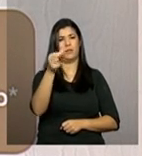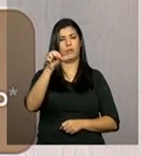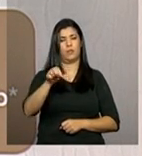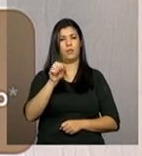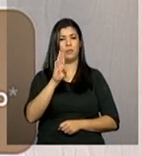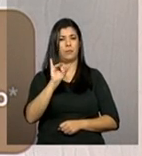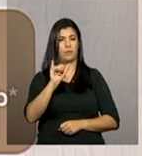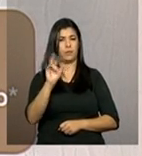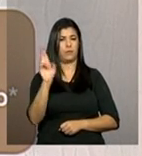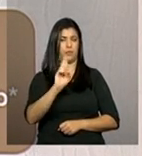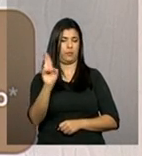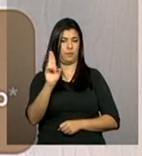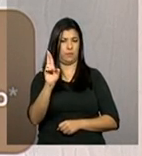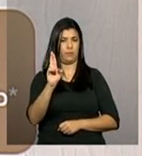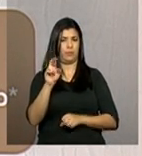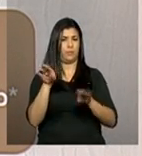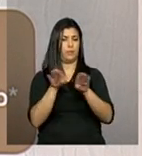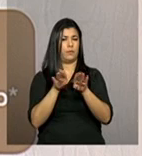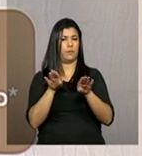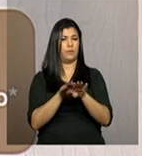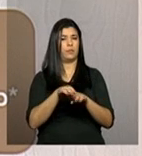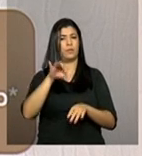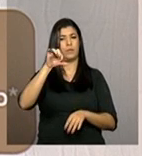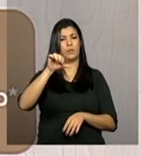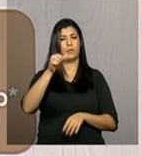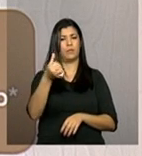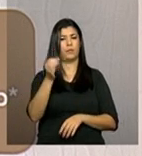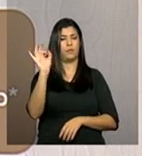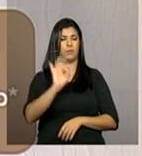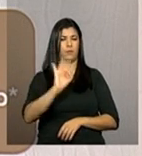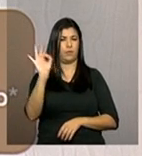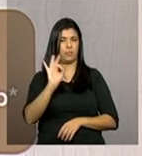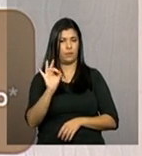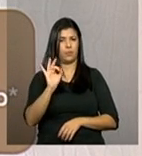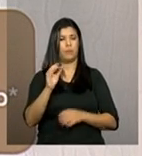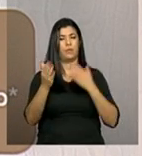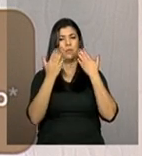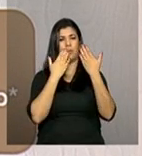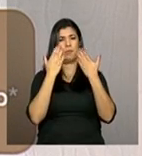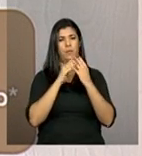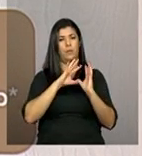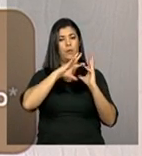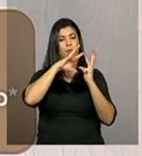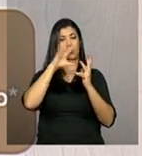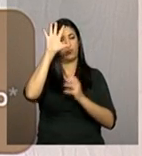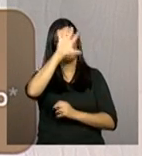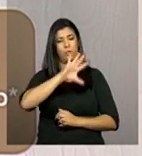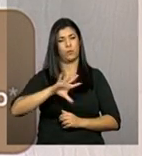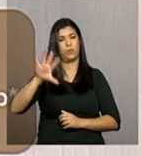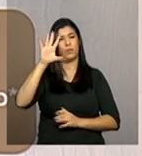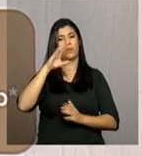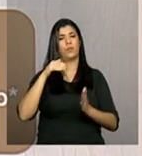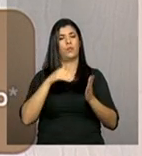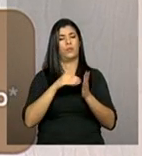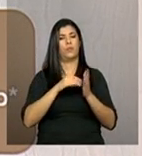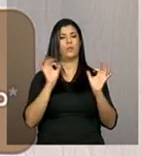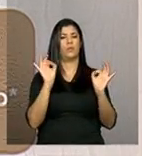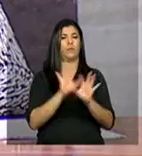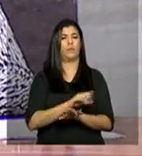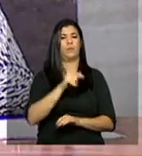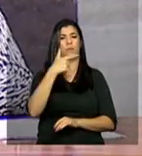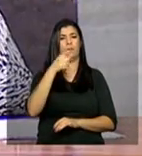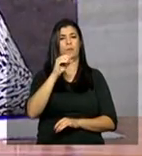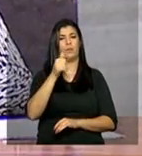bilhões de reais, que correspondem a 96% do valor global previsto concluir até 2014. Eu vou explicar no